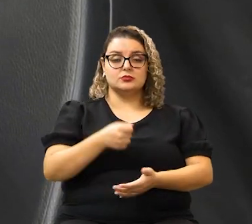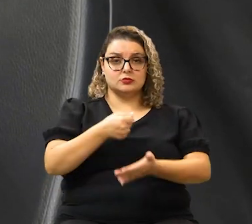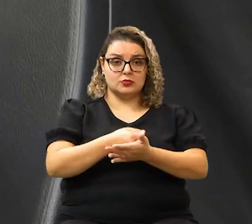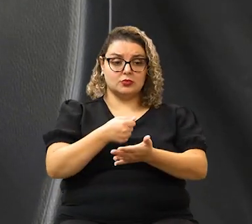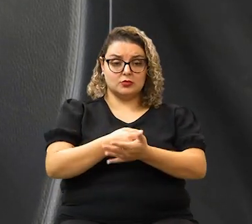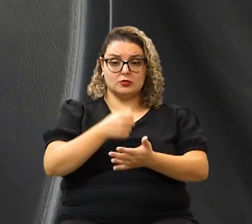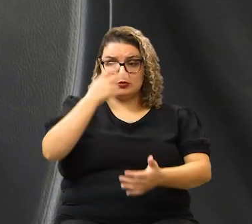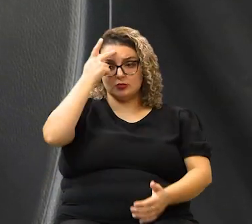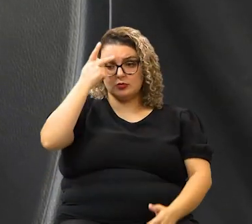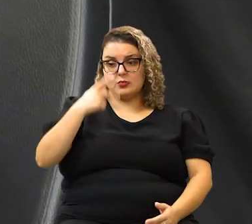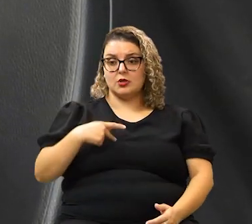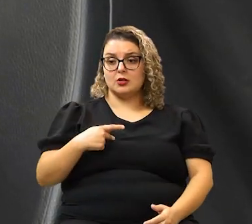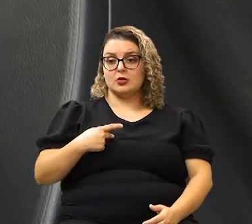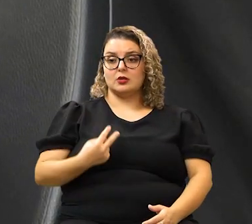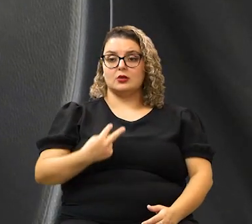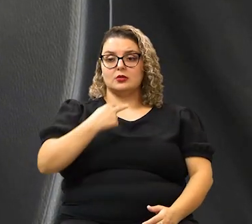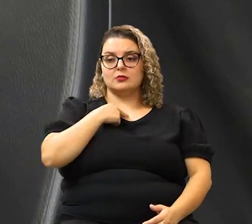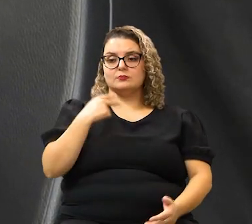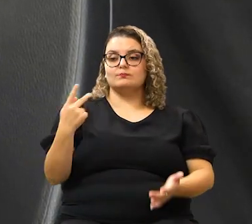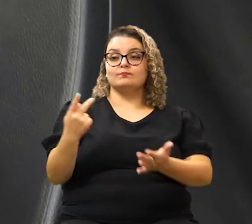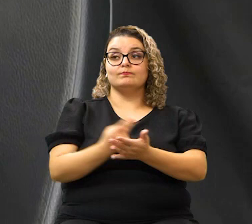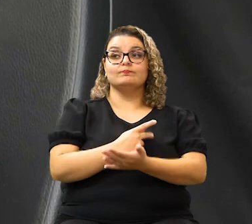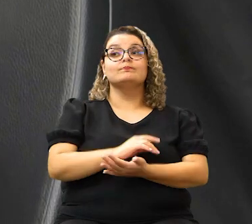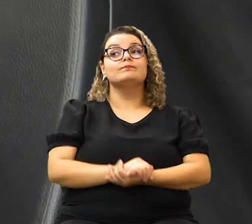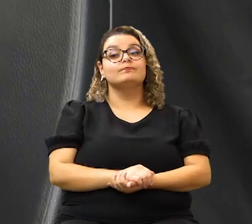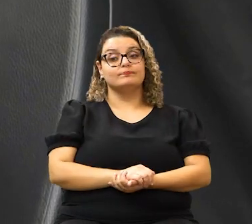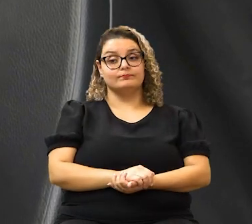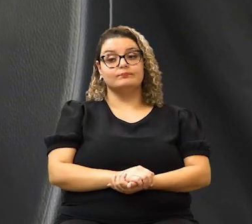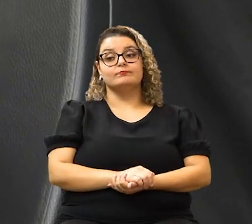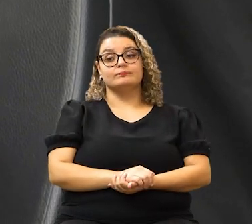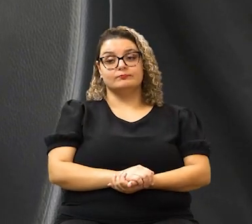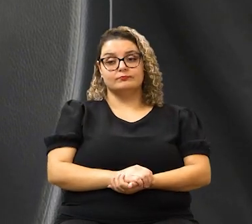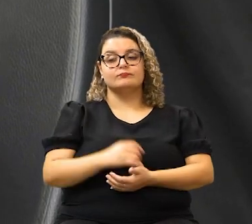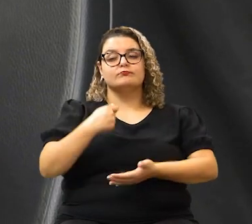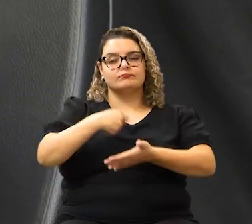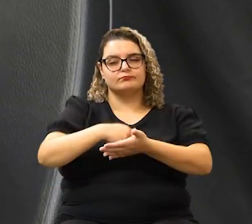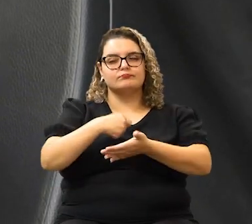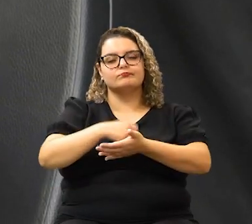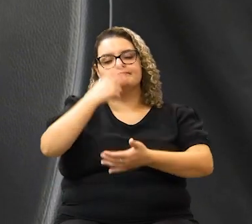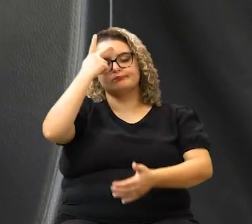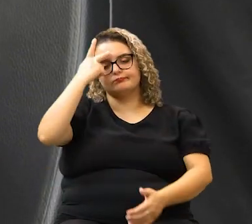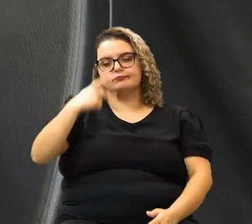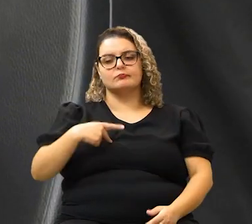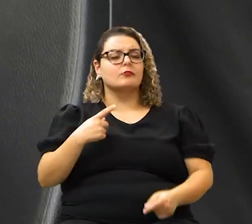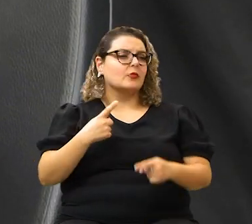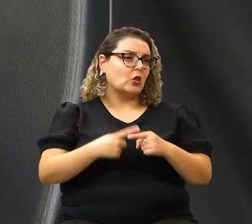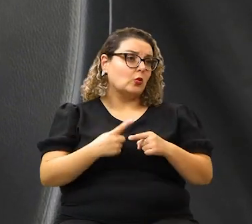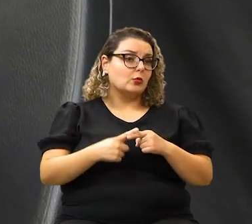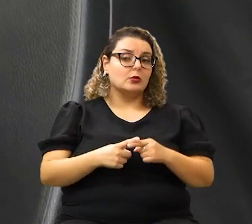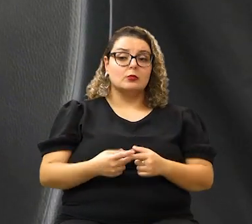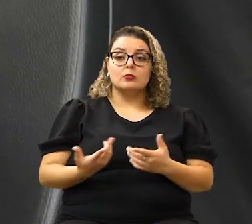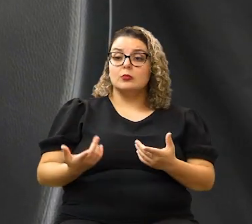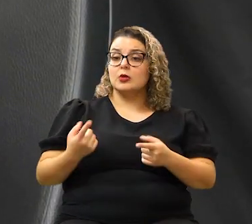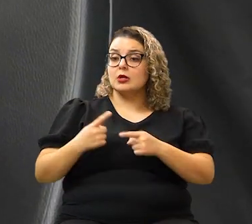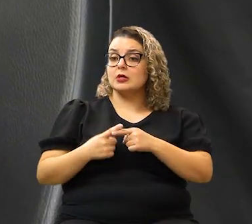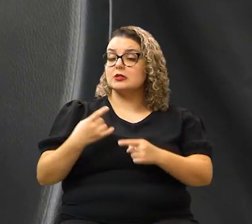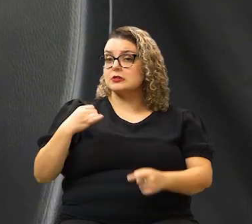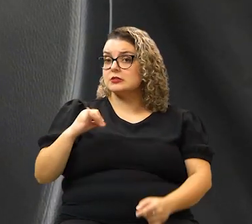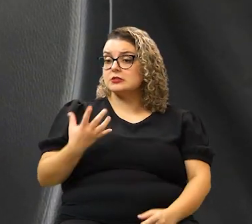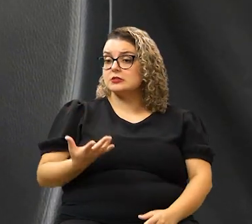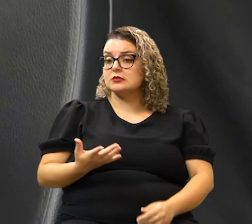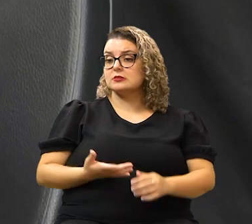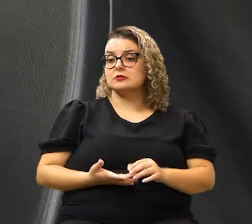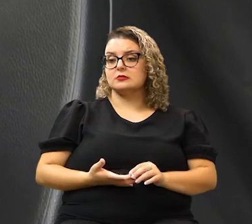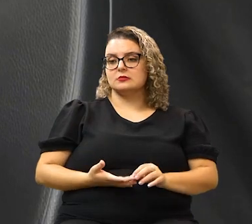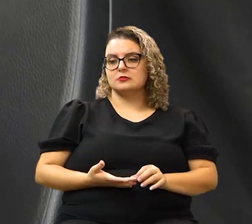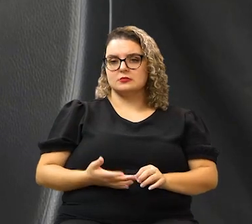errar. Na época, eu me cobrava bastante. Então, por quê? Porque se você fala, eu lembro, na tribuna, se